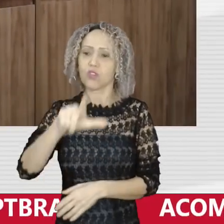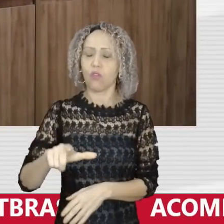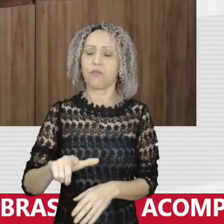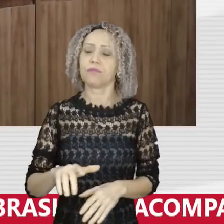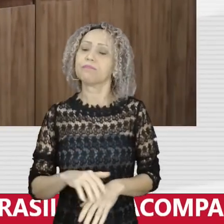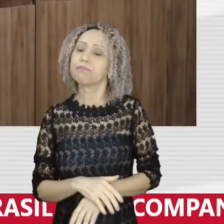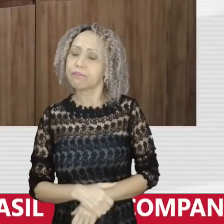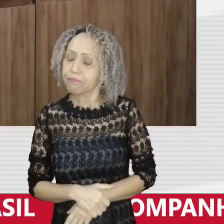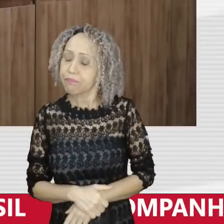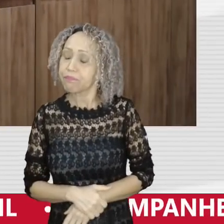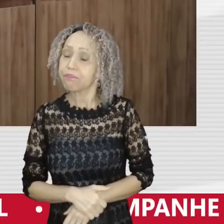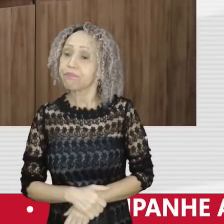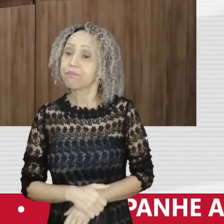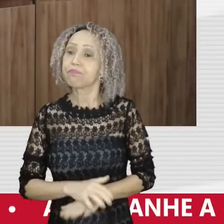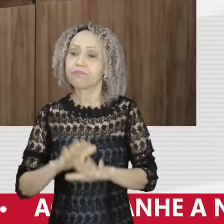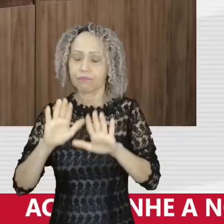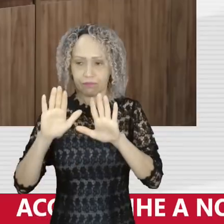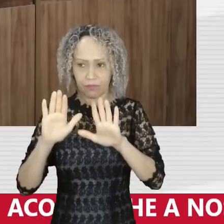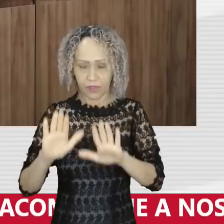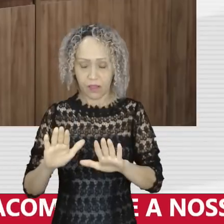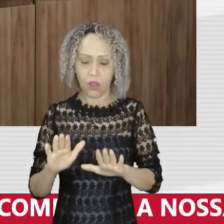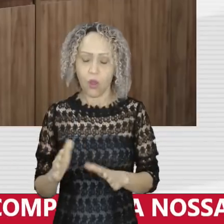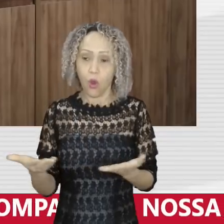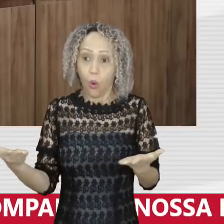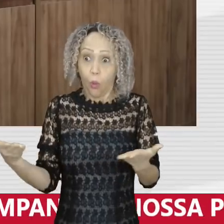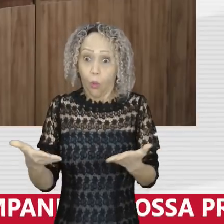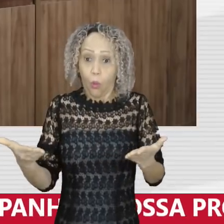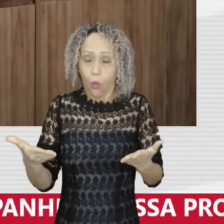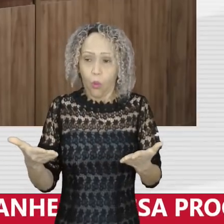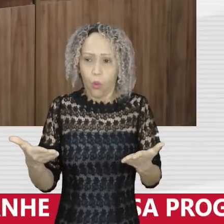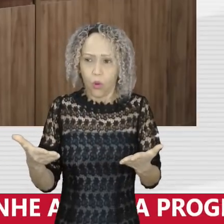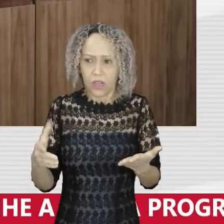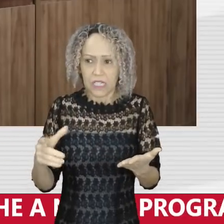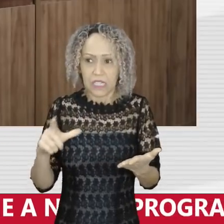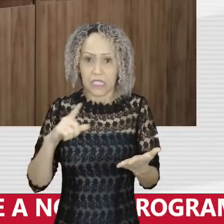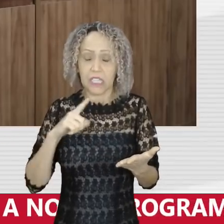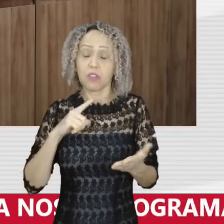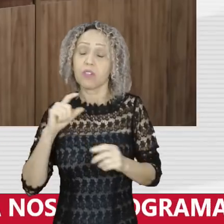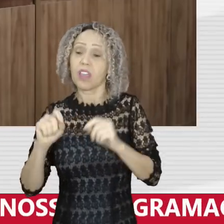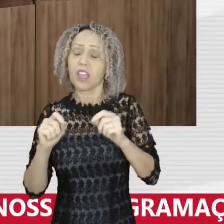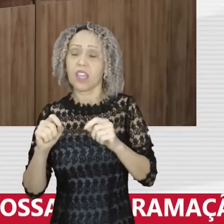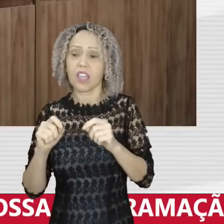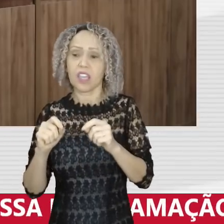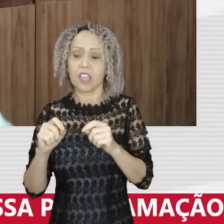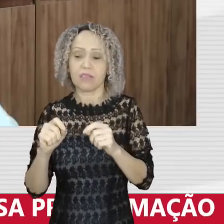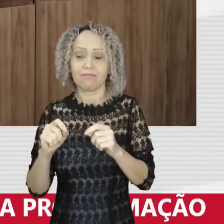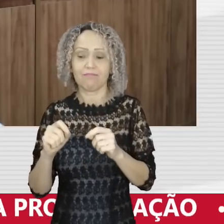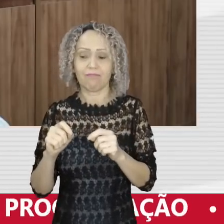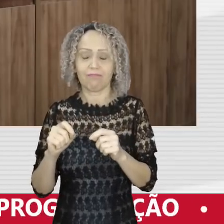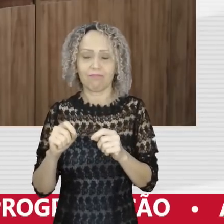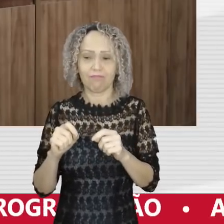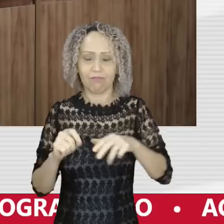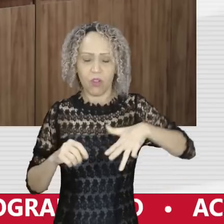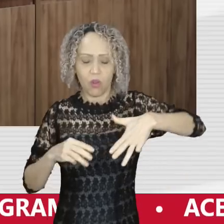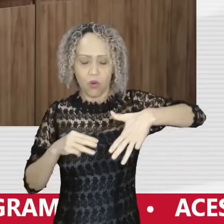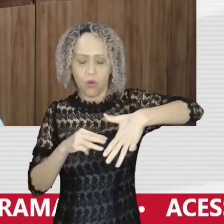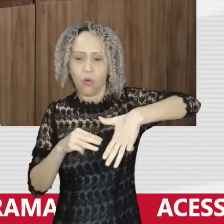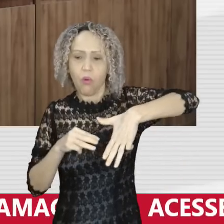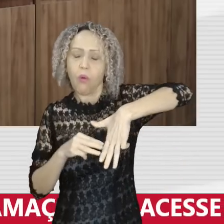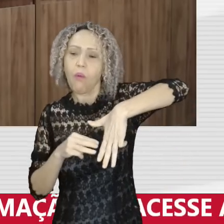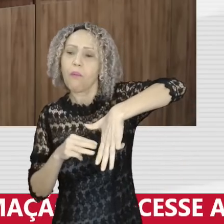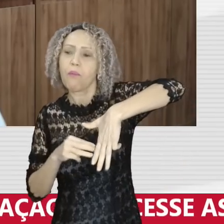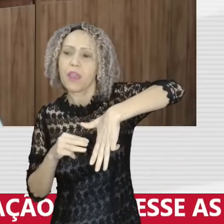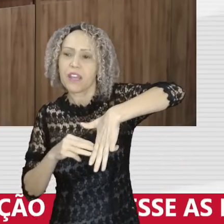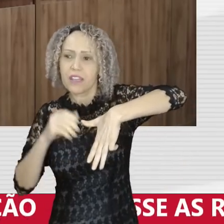Hoje é um dia que tem uma boa notícia vinda do ministro Alexandre de Moraes, que aliás andou dando boas